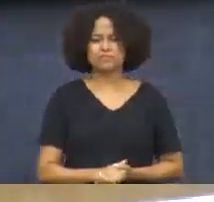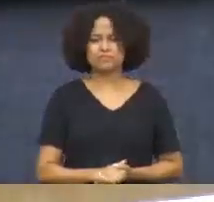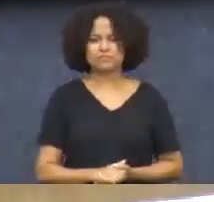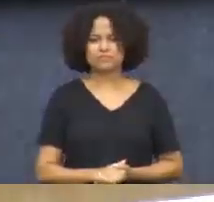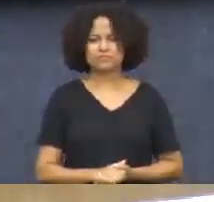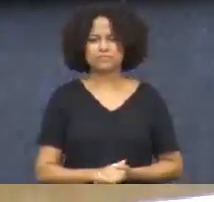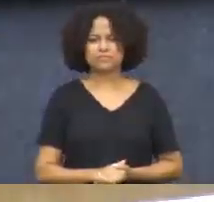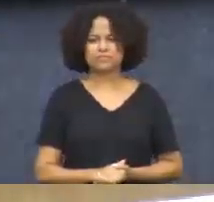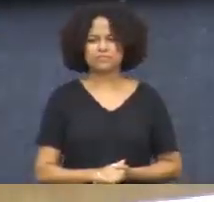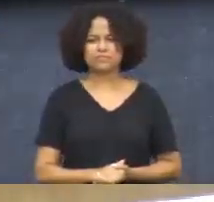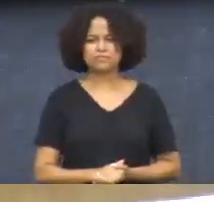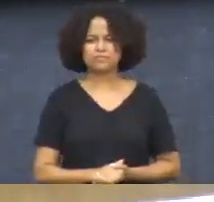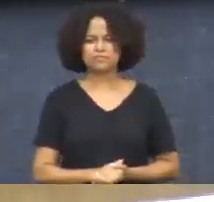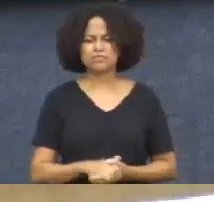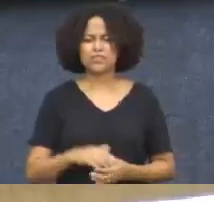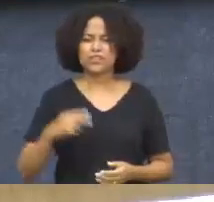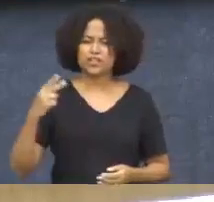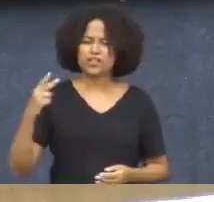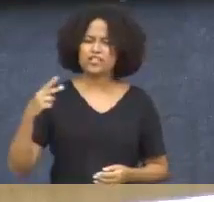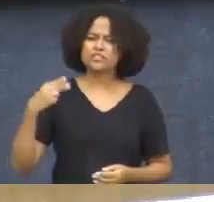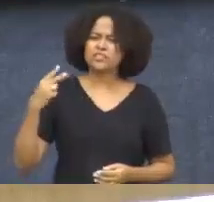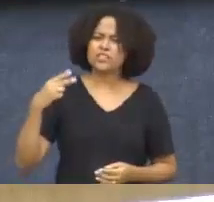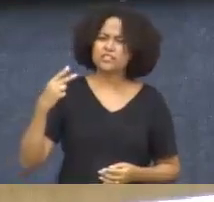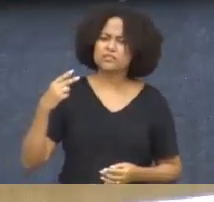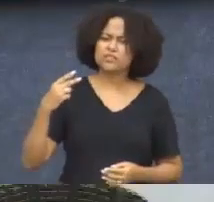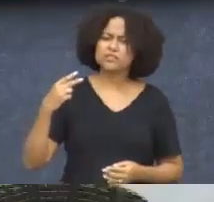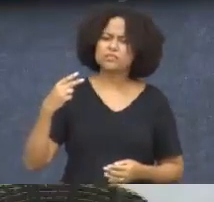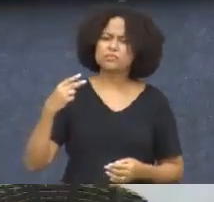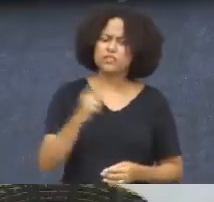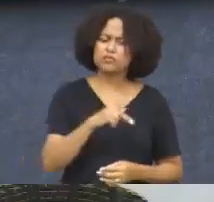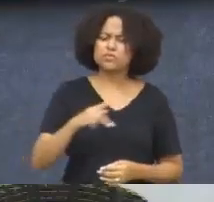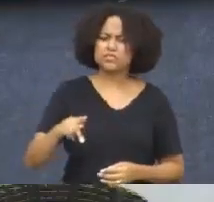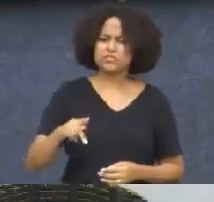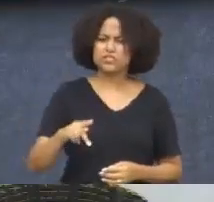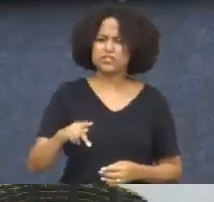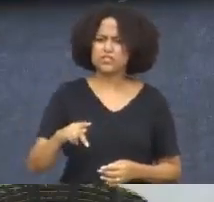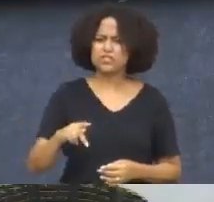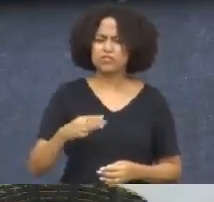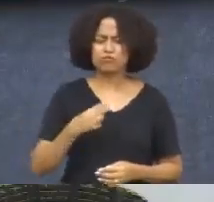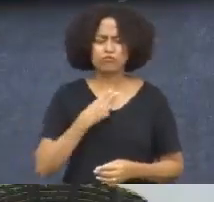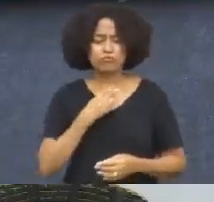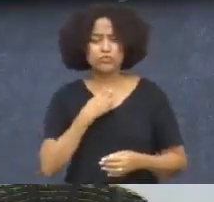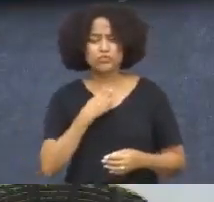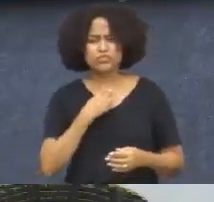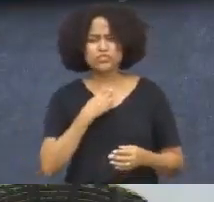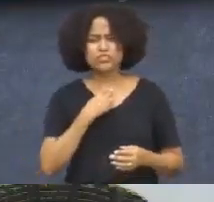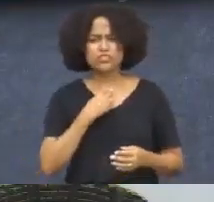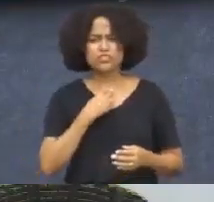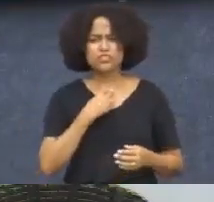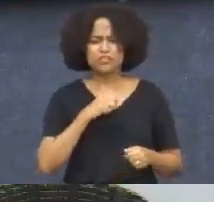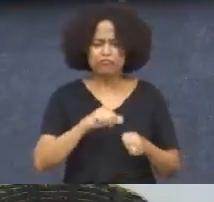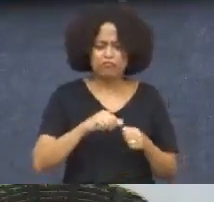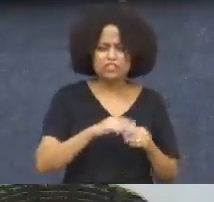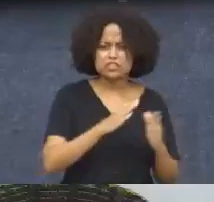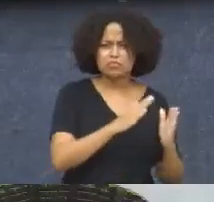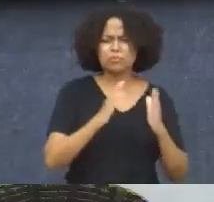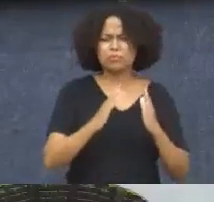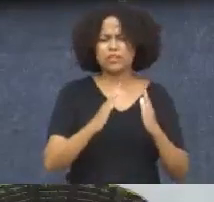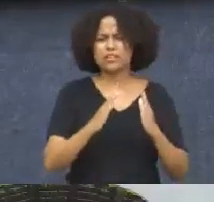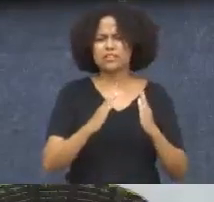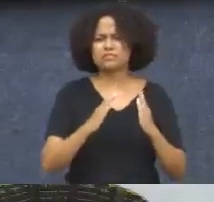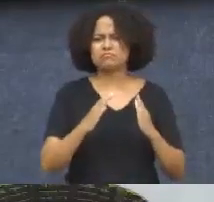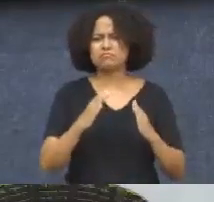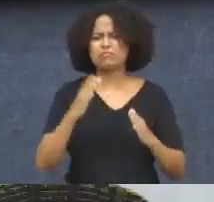Vereador, como eu estava presidindo e não podia fazer uma parte, eu quero agradecer, acho o senhor um dos parlamentares